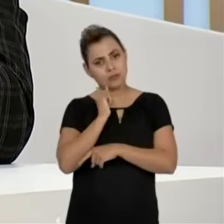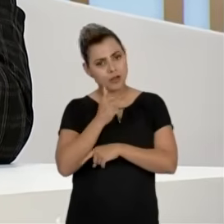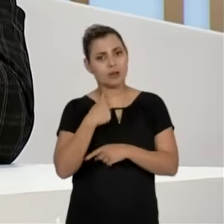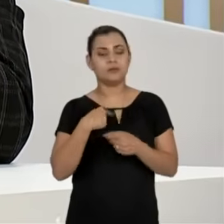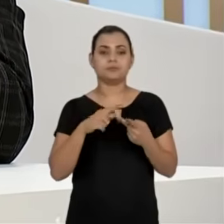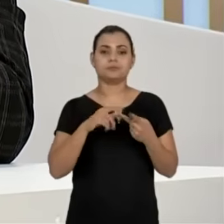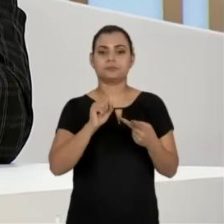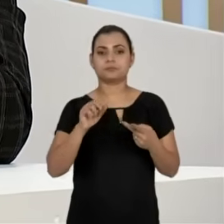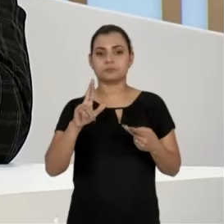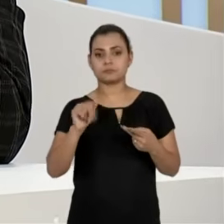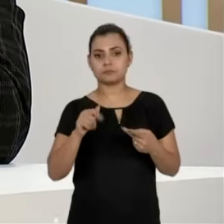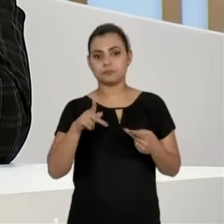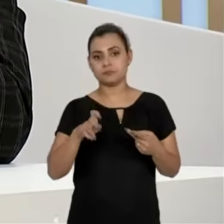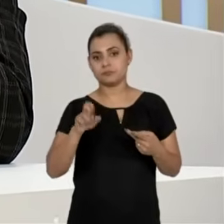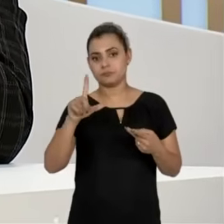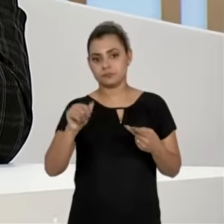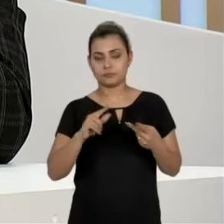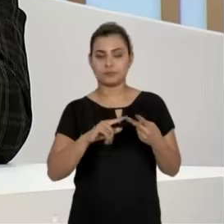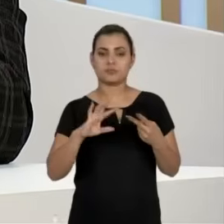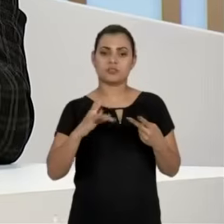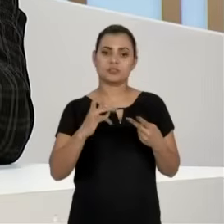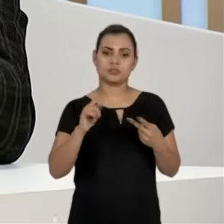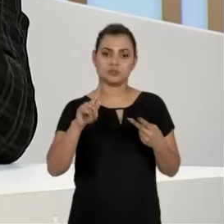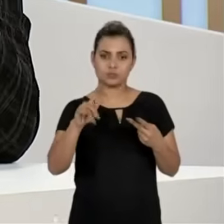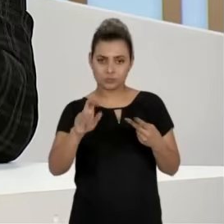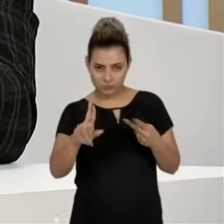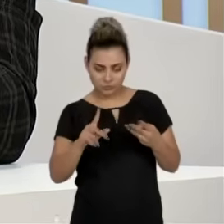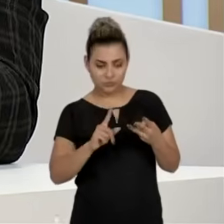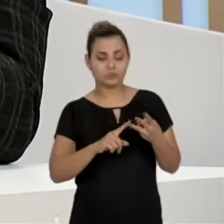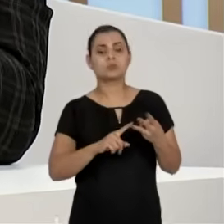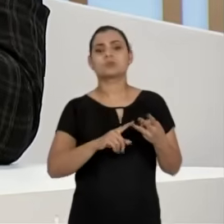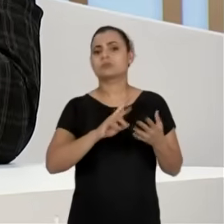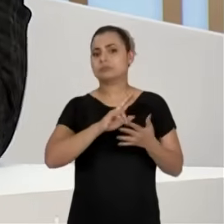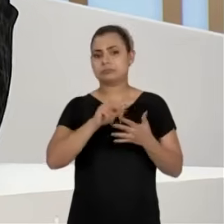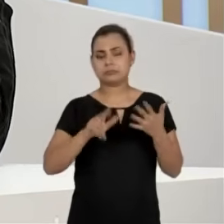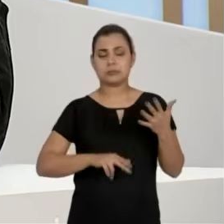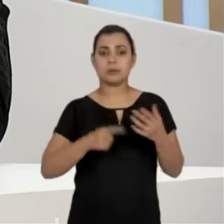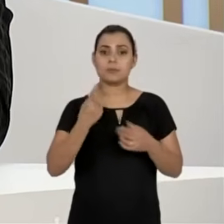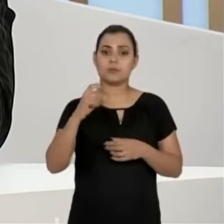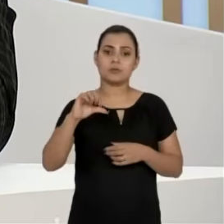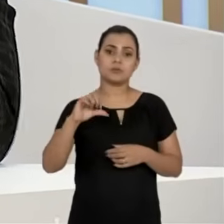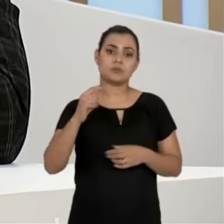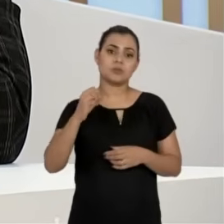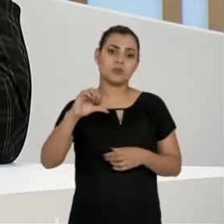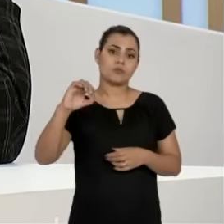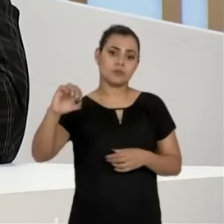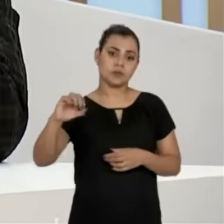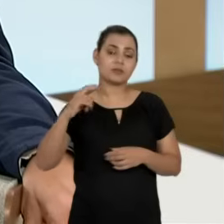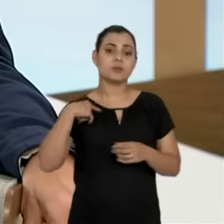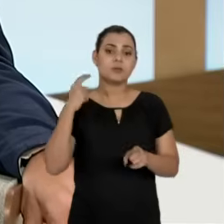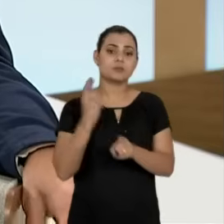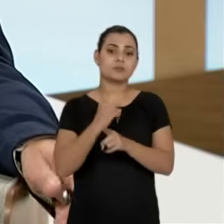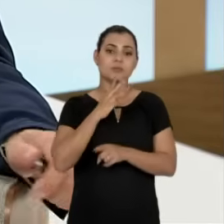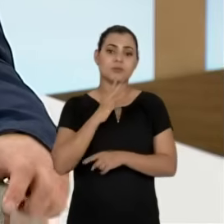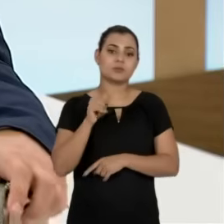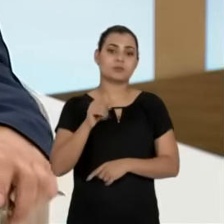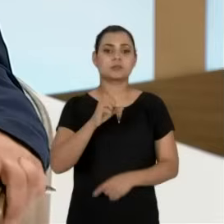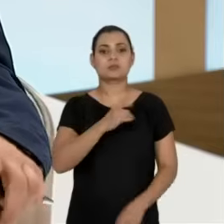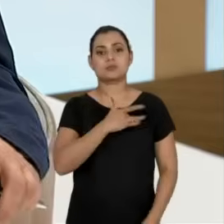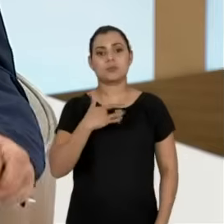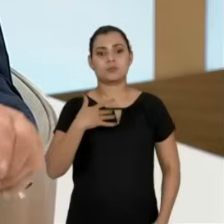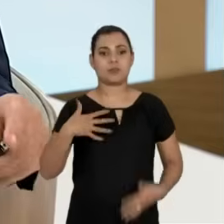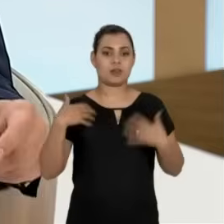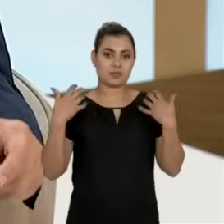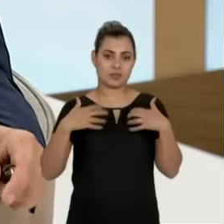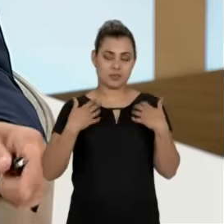Serra Pelada, Tucuruí, Xingu. E depois, nos 90, que eu conheci o Saúde e Alegria. E aí